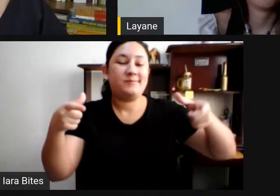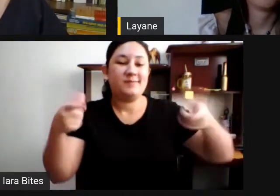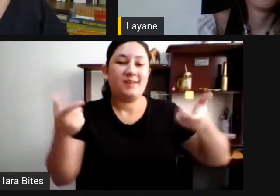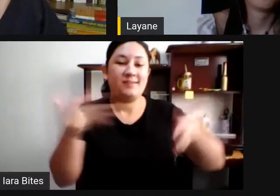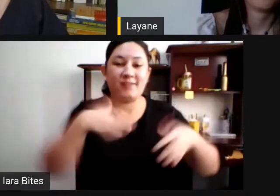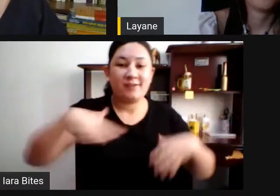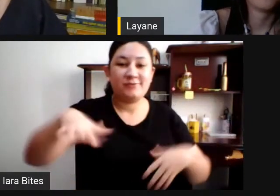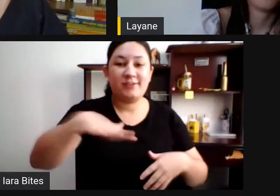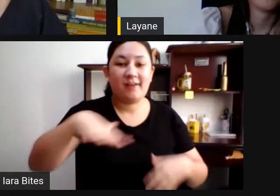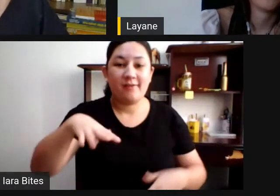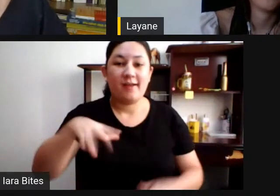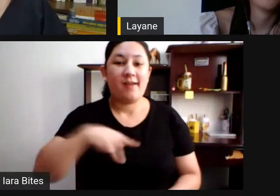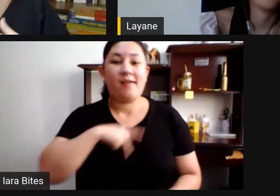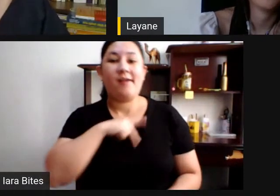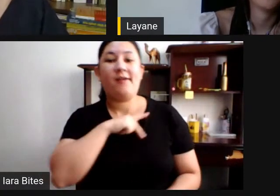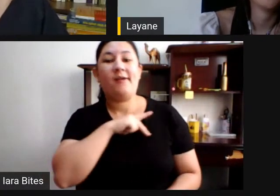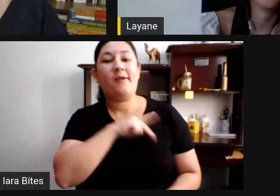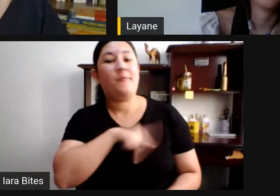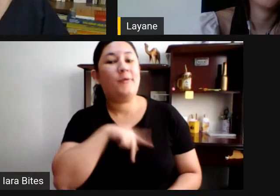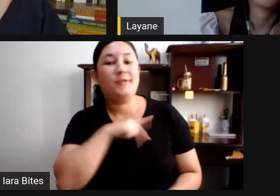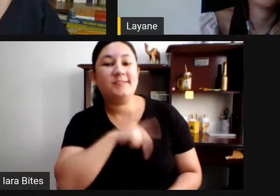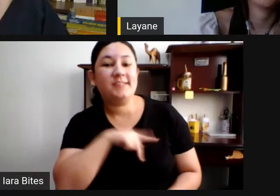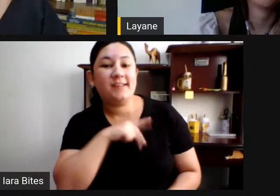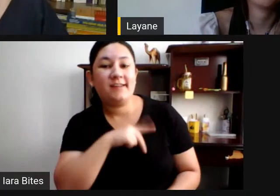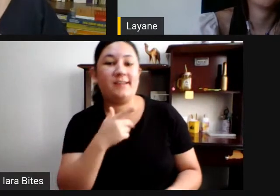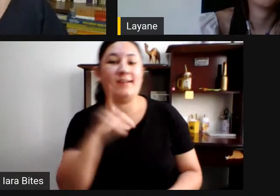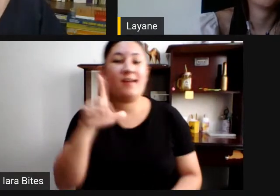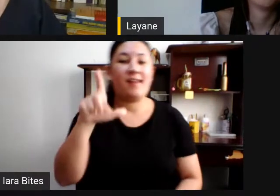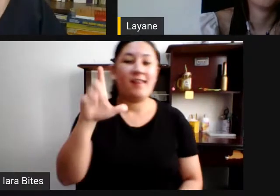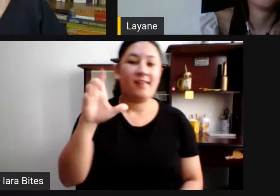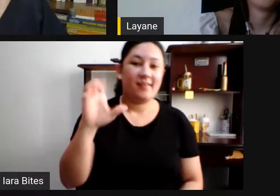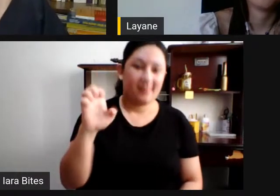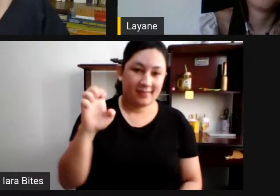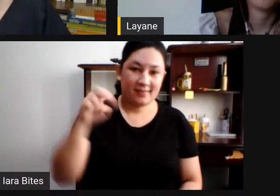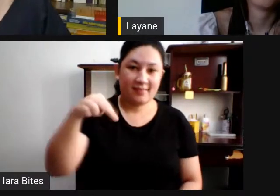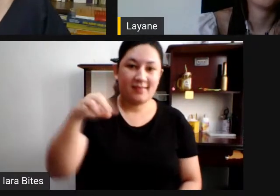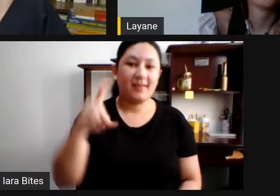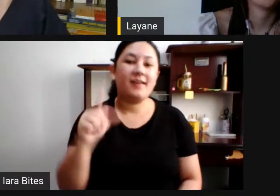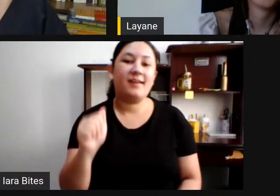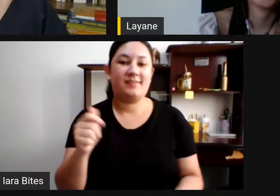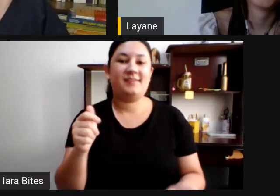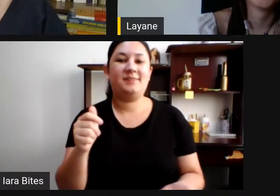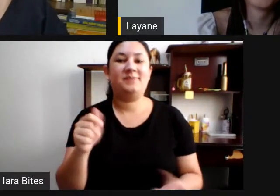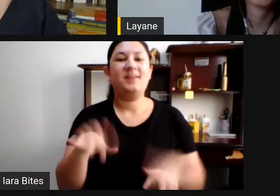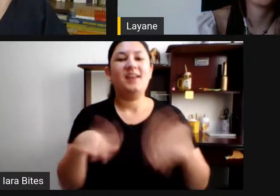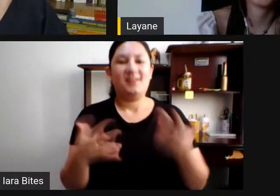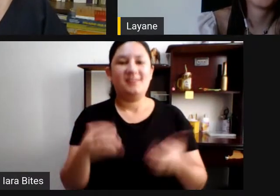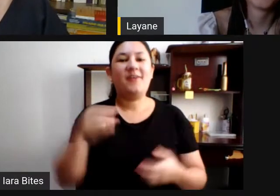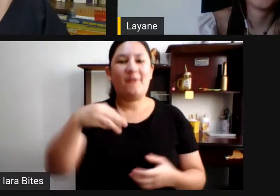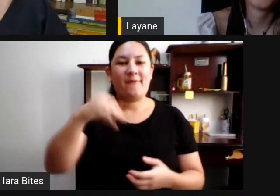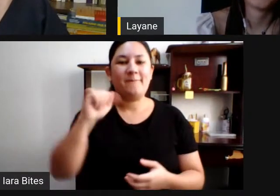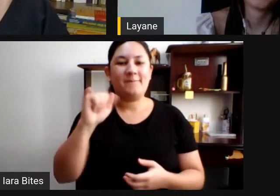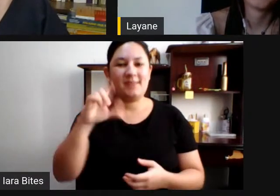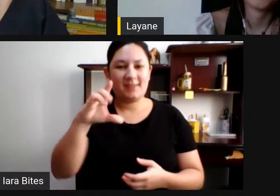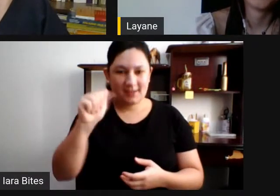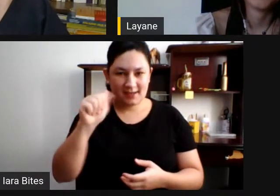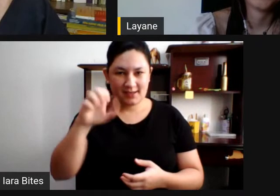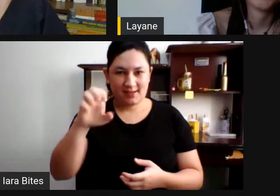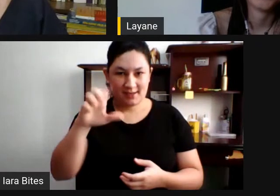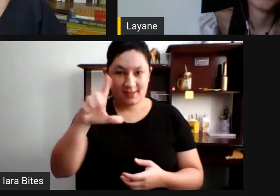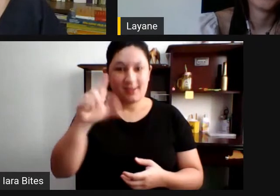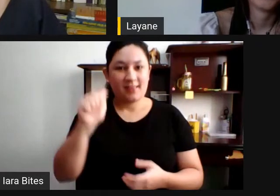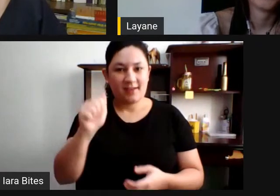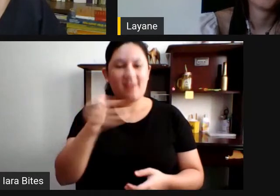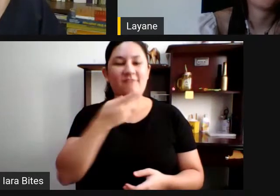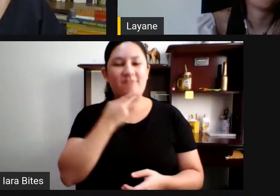as lendas mas é a marca do trabalho dele a Micaela tem razão a Stefânia tem um trabalho sobre as lendas germânicas